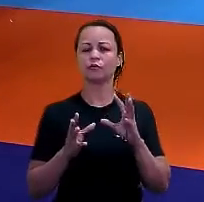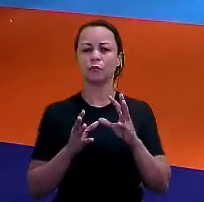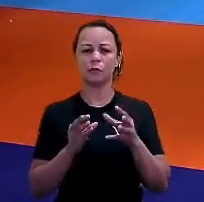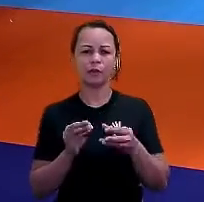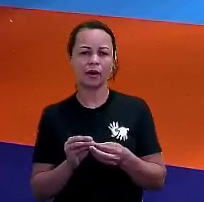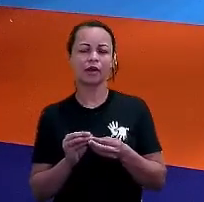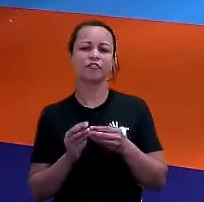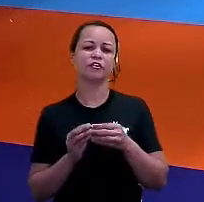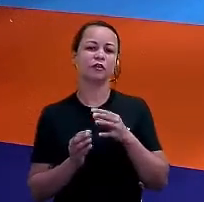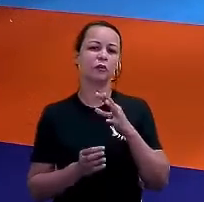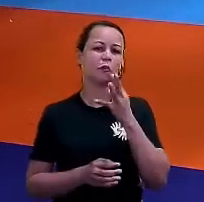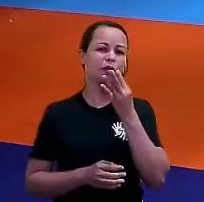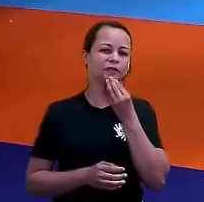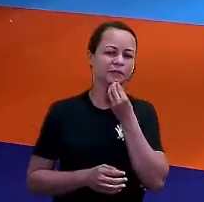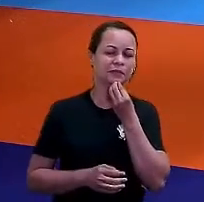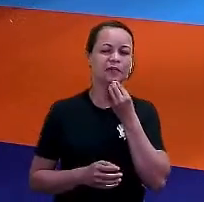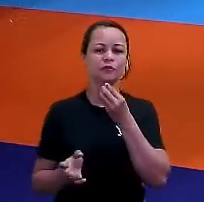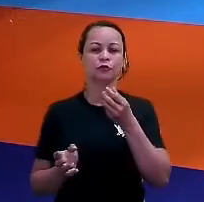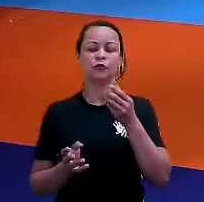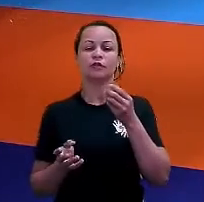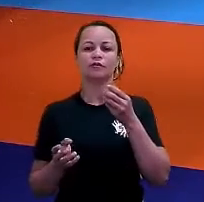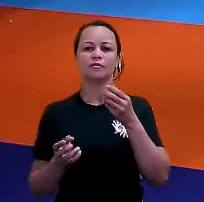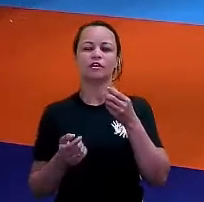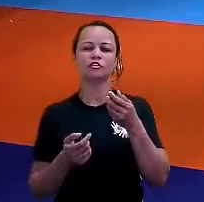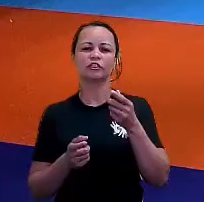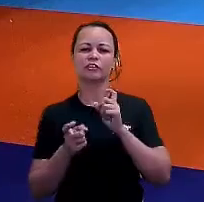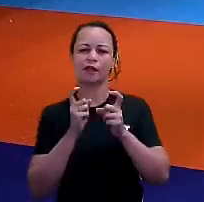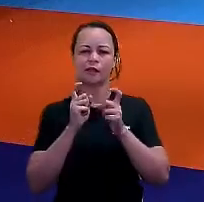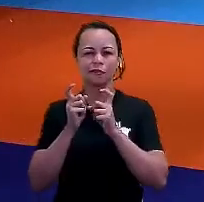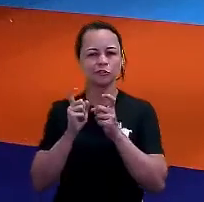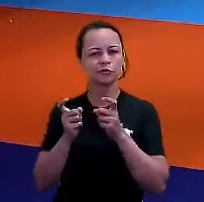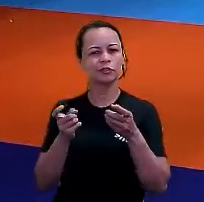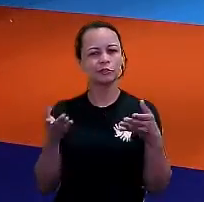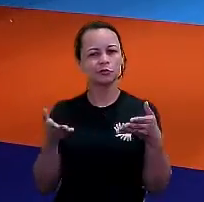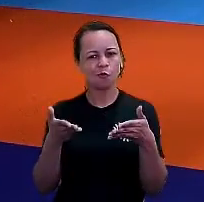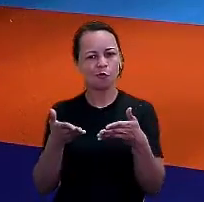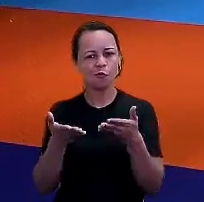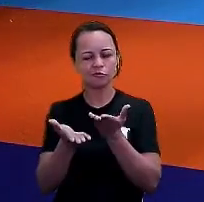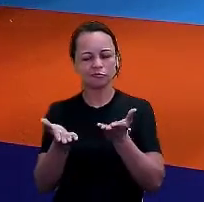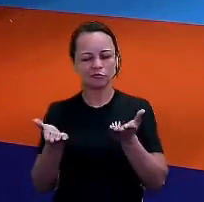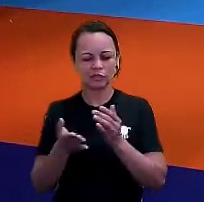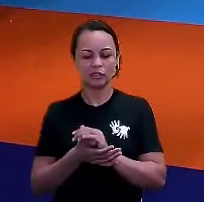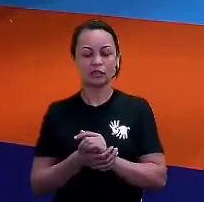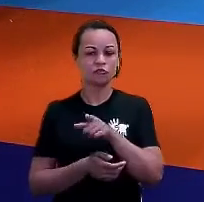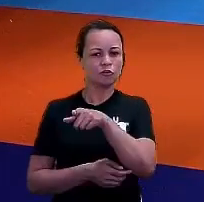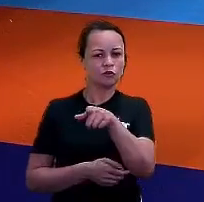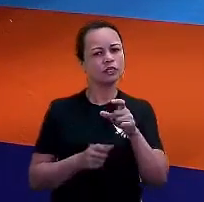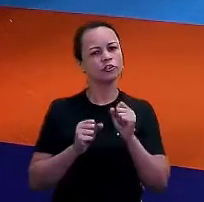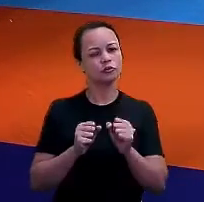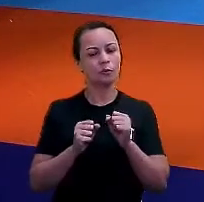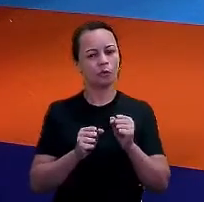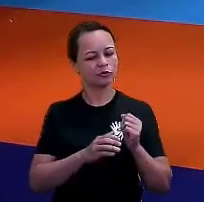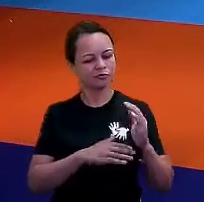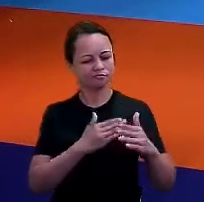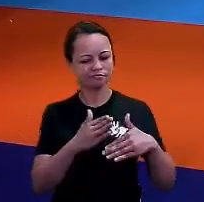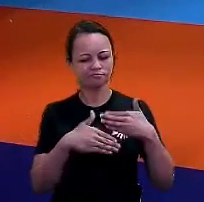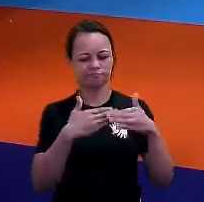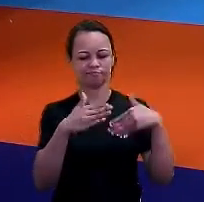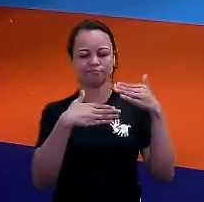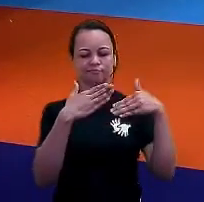conhecimento que a gente vem aqui discutir, vocês possam desenvolver